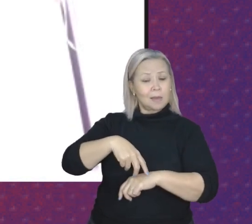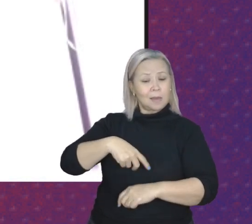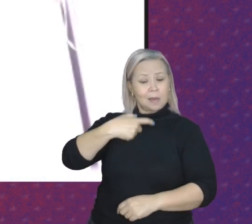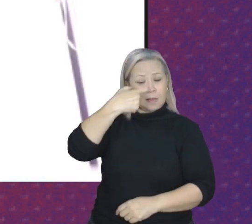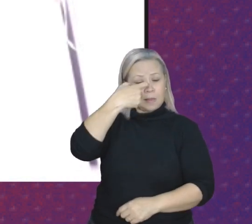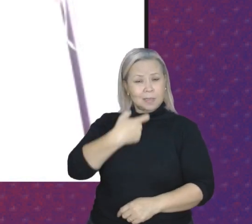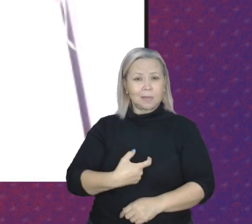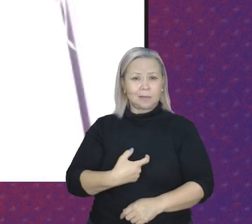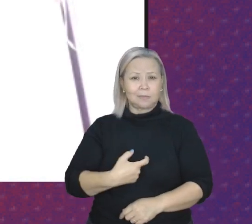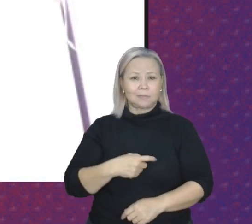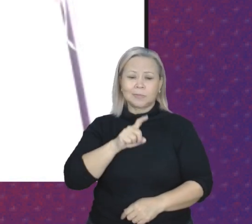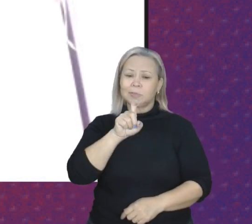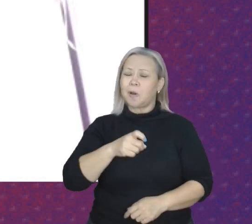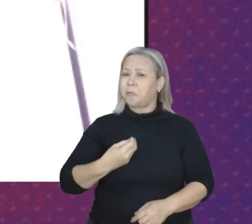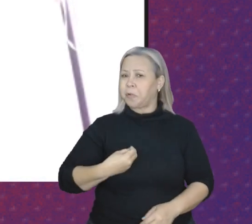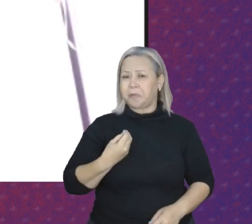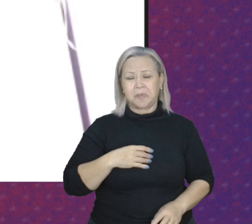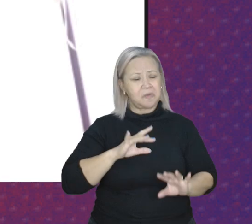você vive.